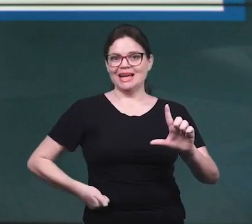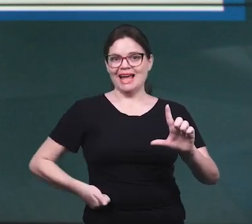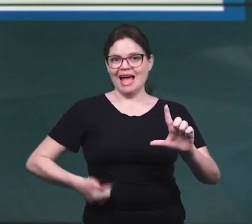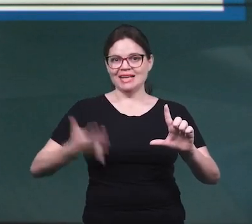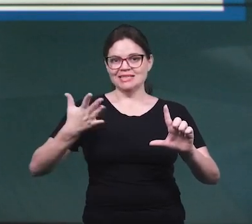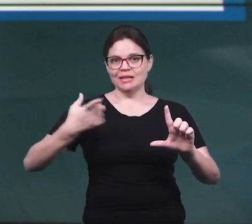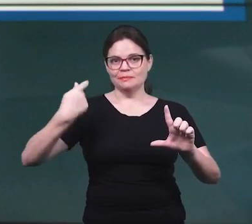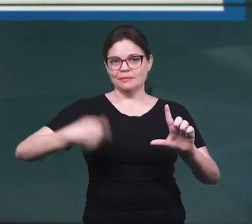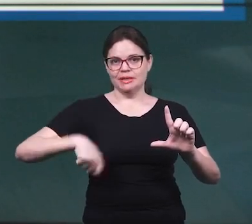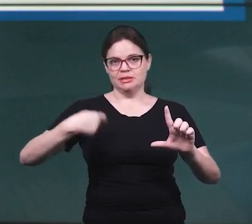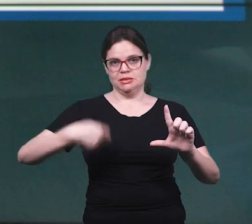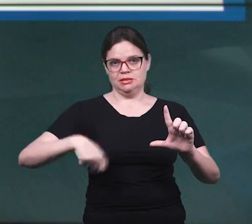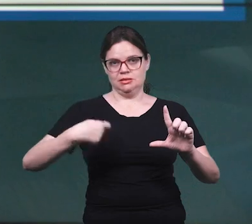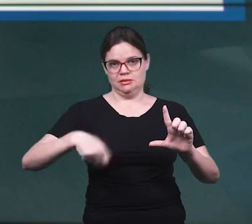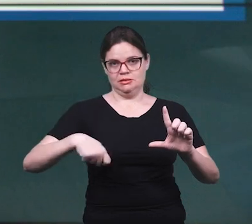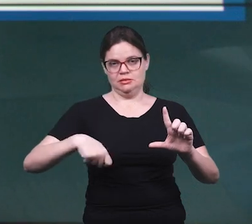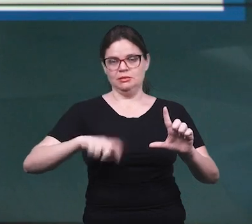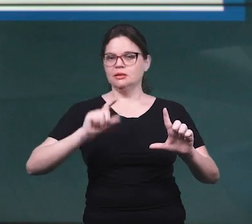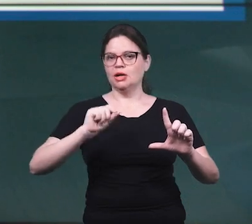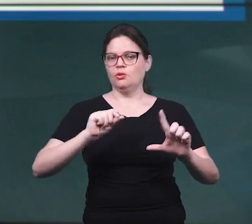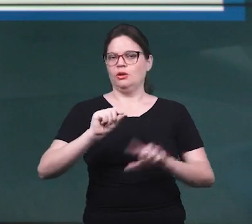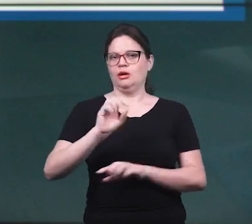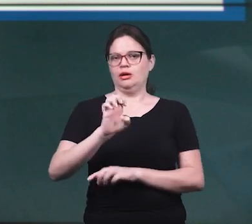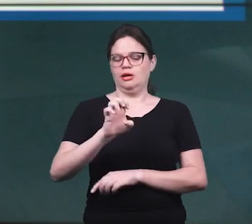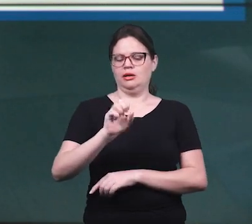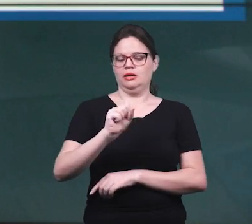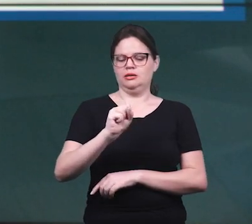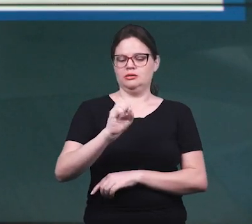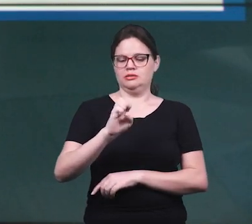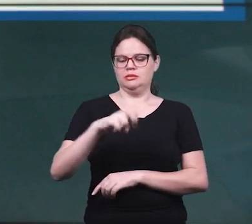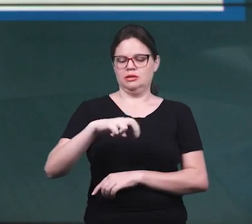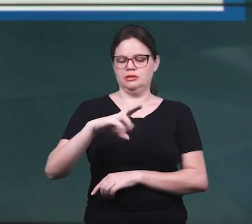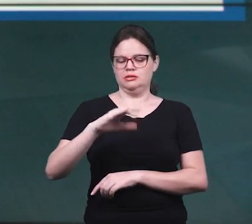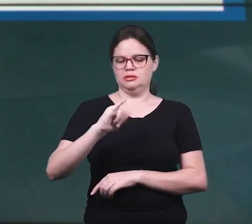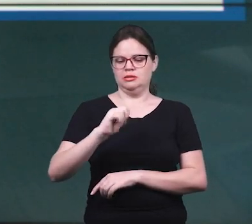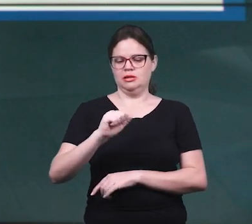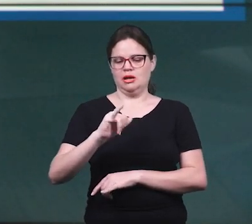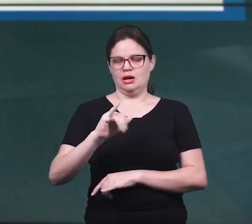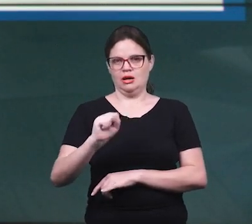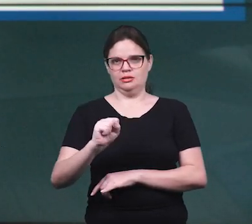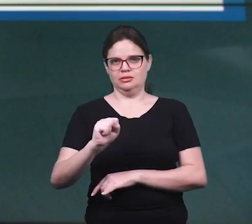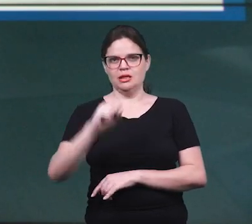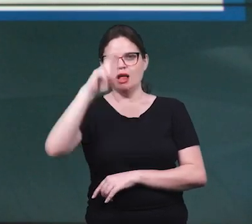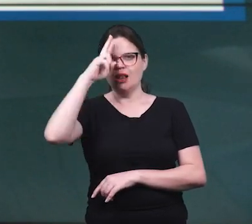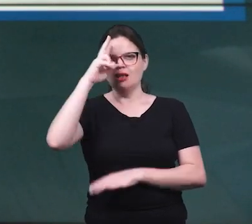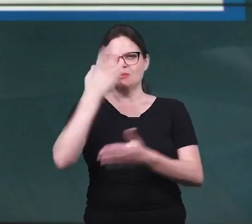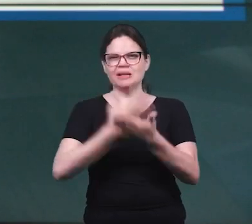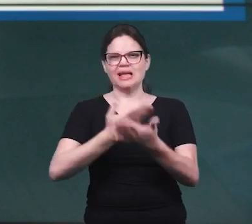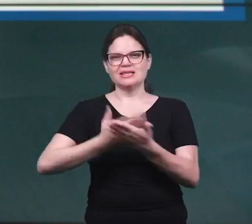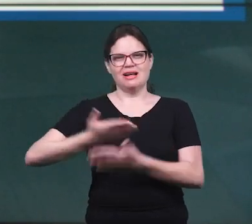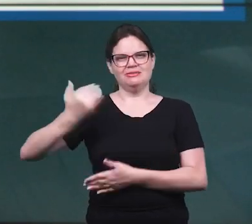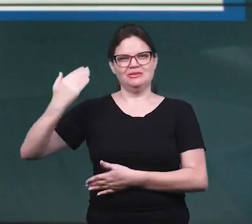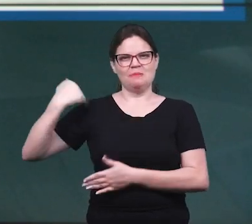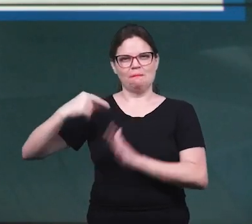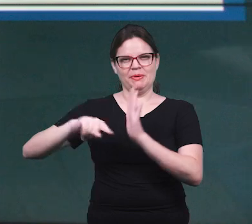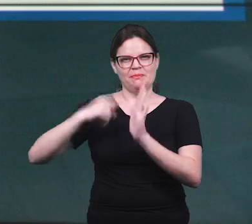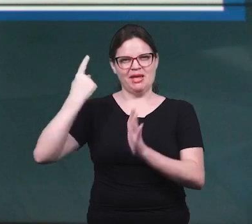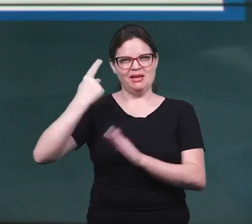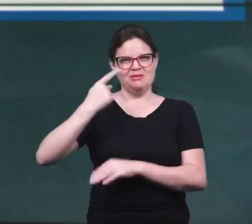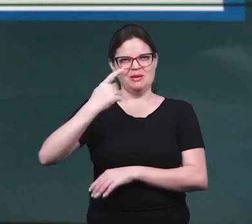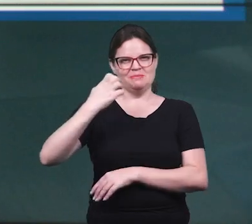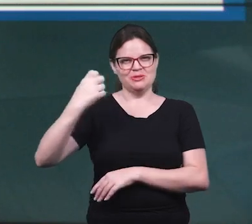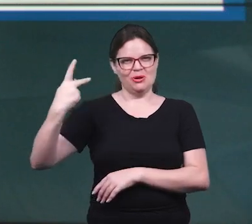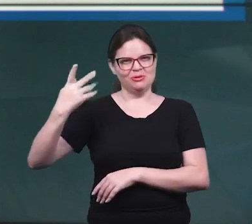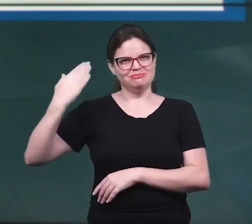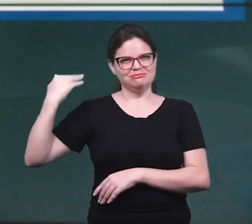essenciais. Esses gastos essenciais, lembra daquelas aulas lá, bem